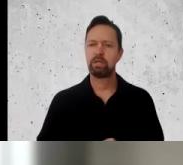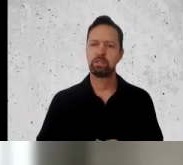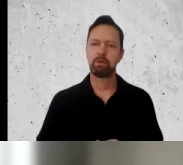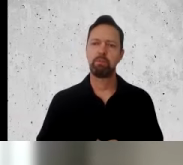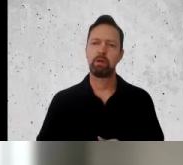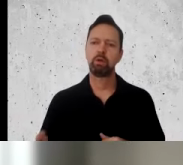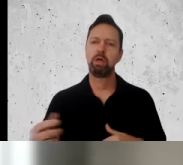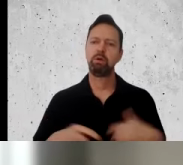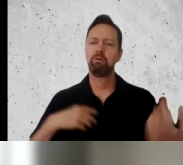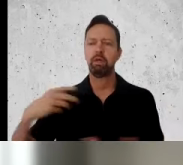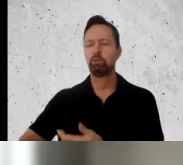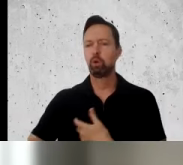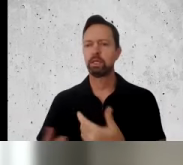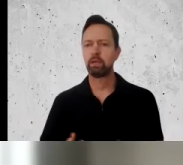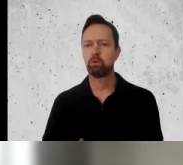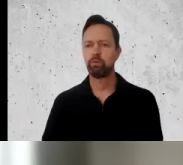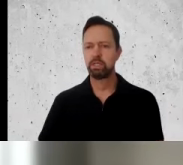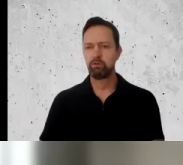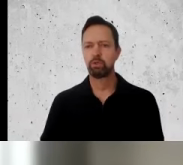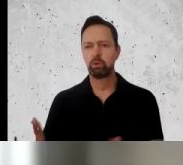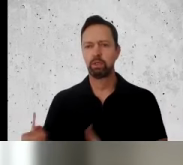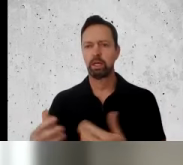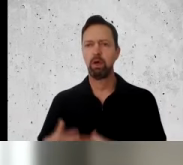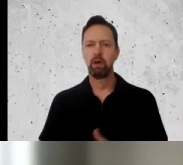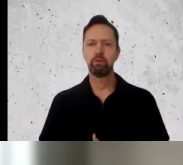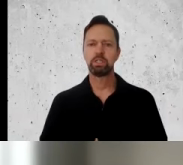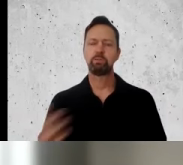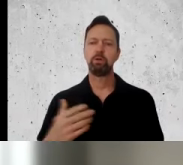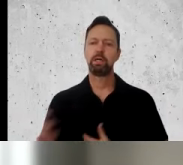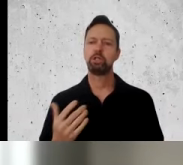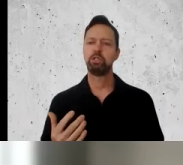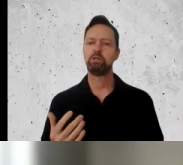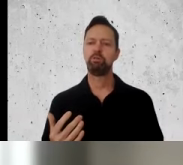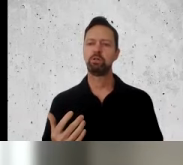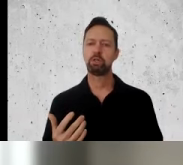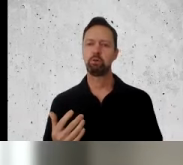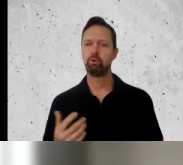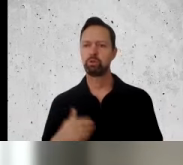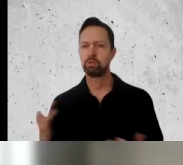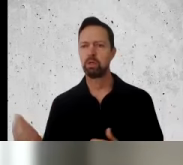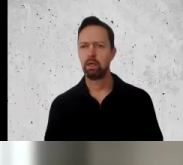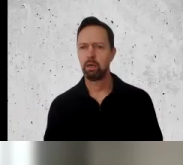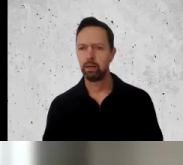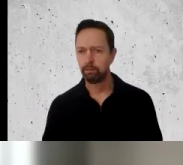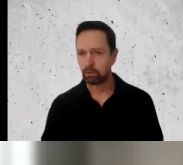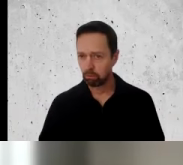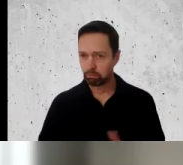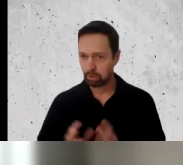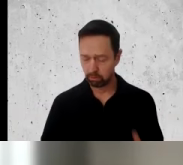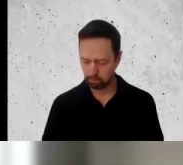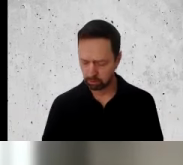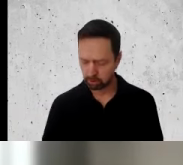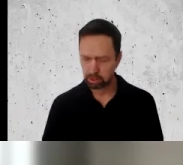você é capaz de explorar melhor do que eu, então entra um contrato com você, a gente faz um contrato, você explora, a gente divide os recursos.